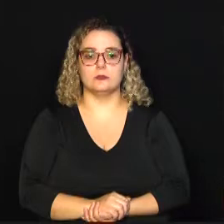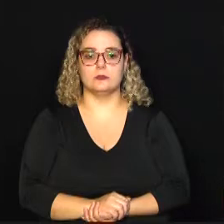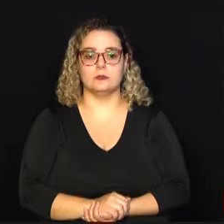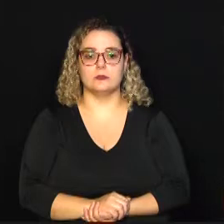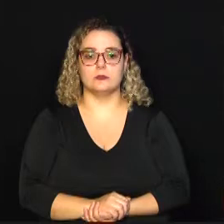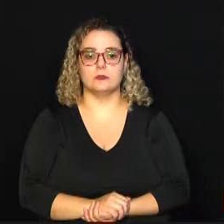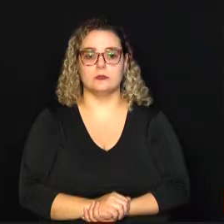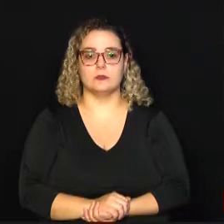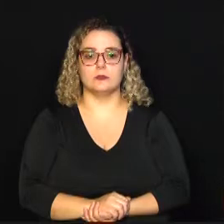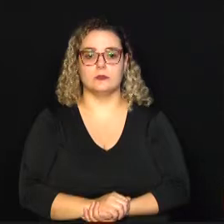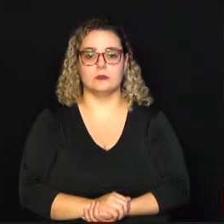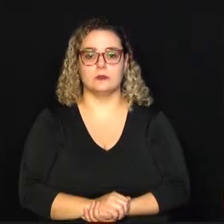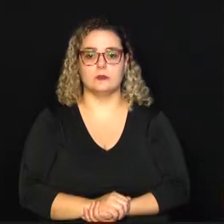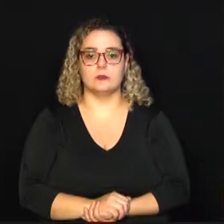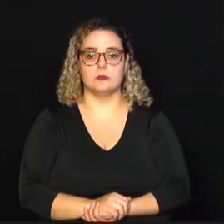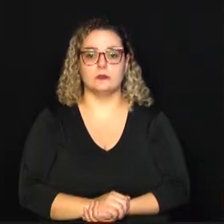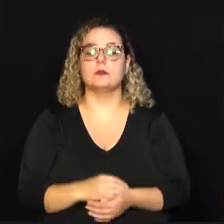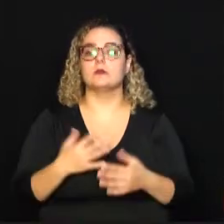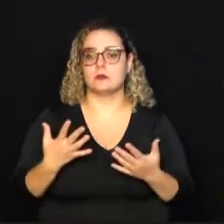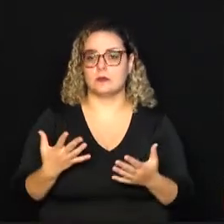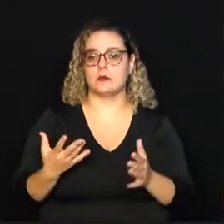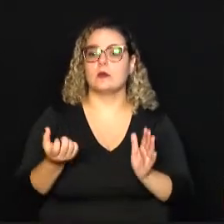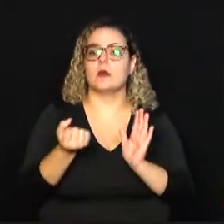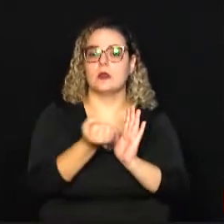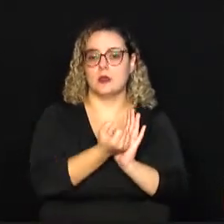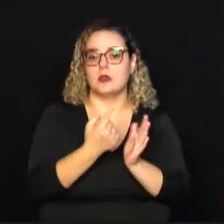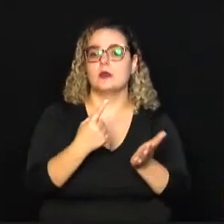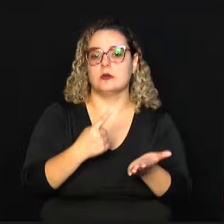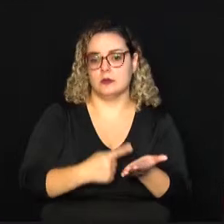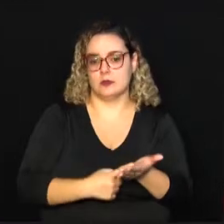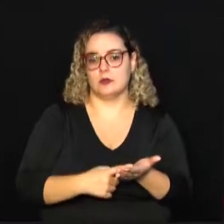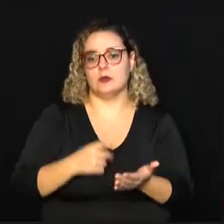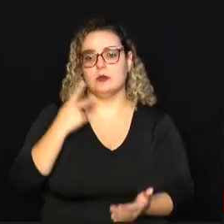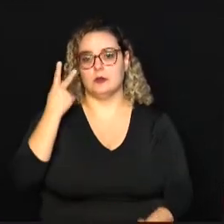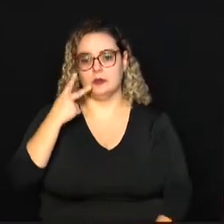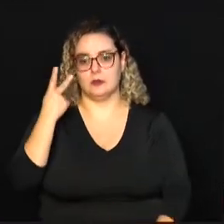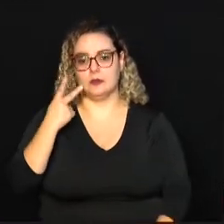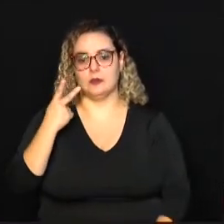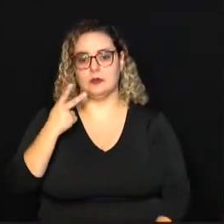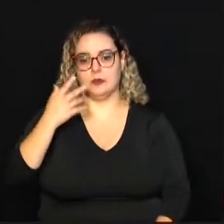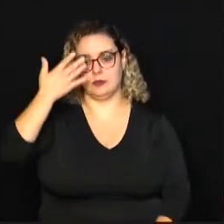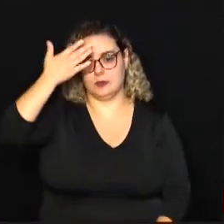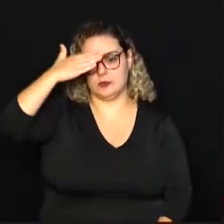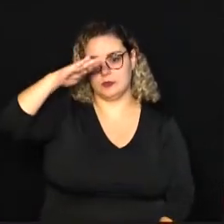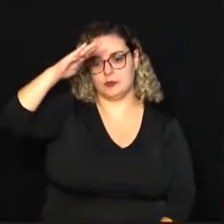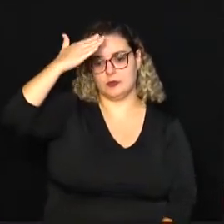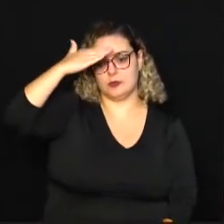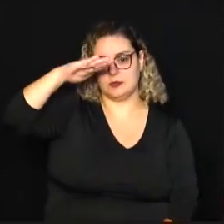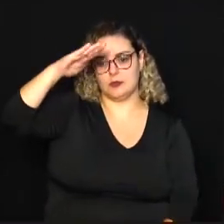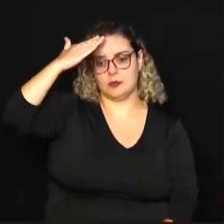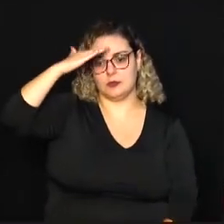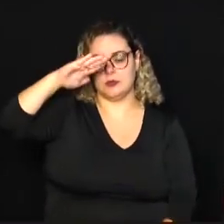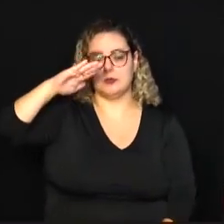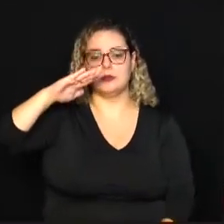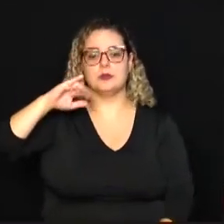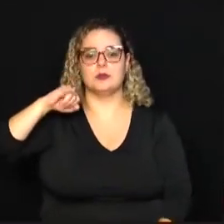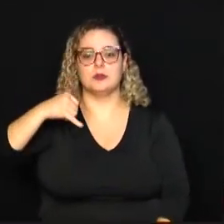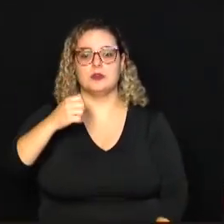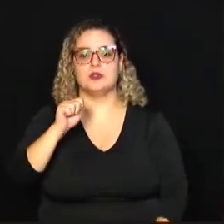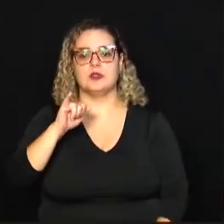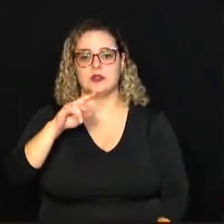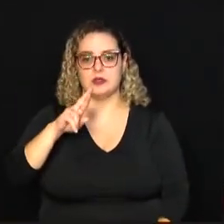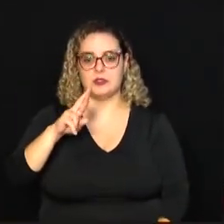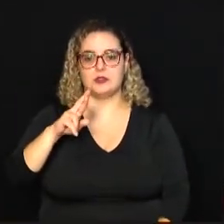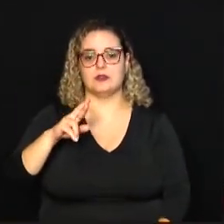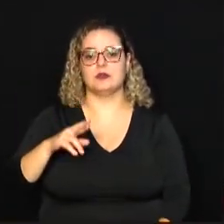Tá. Bom, pessoal, quero registrar também a presença do vereador Jair da Farmácia. Obrigada, vereador, por